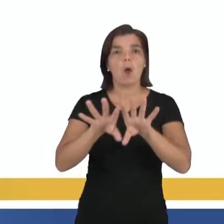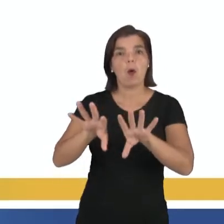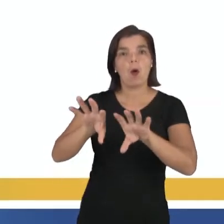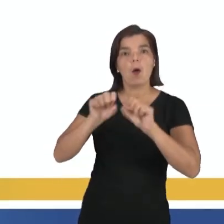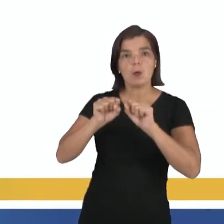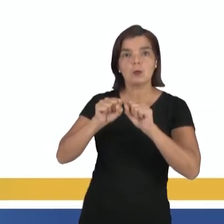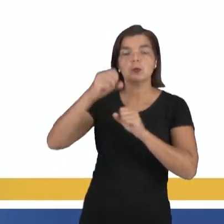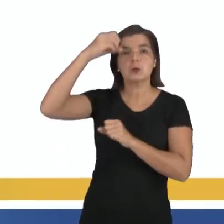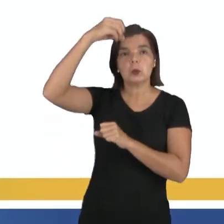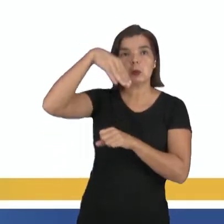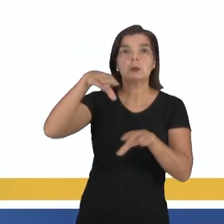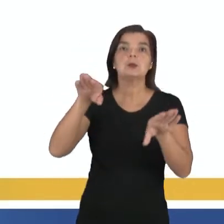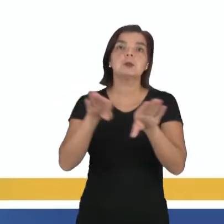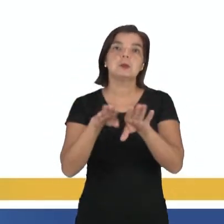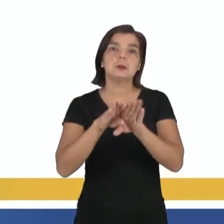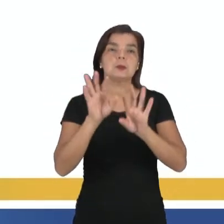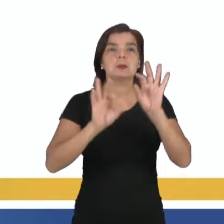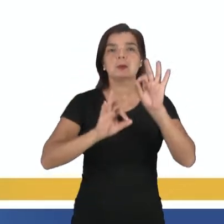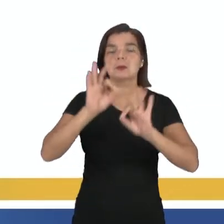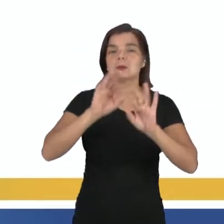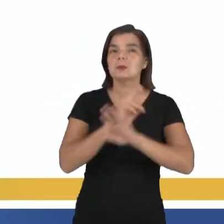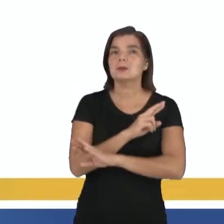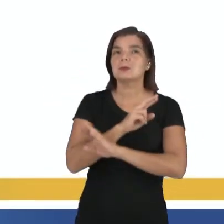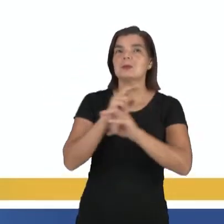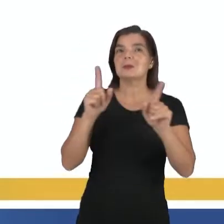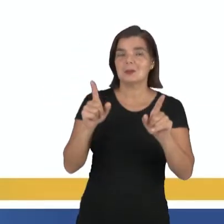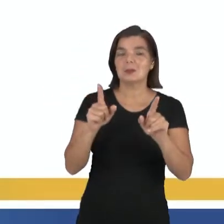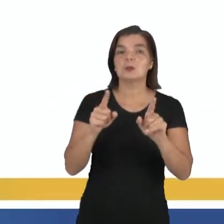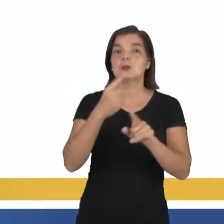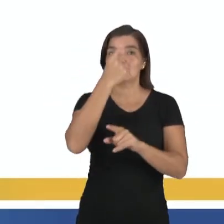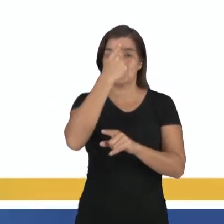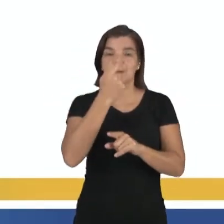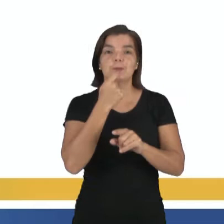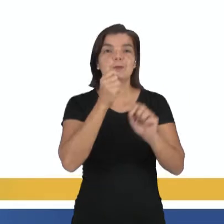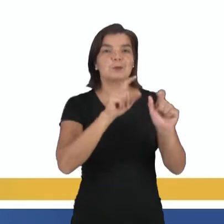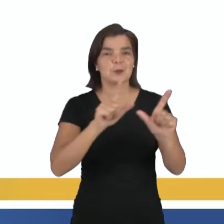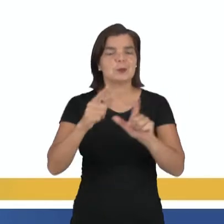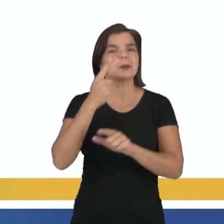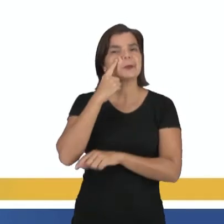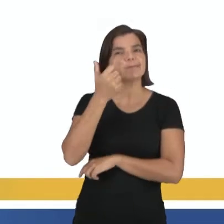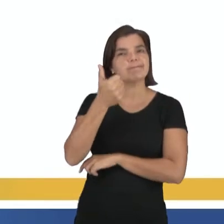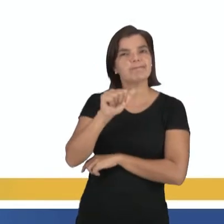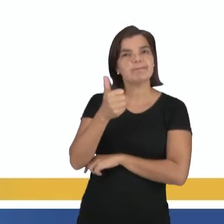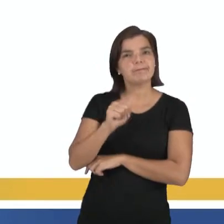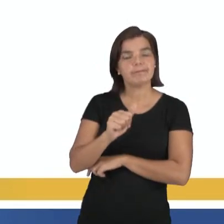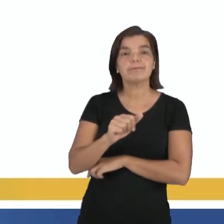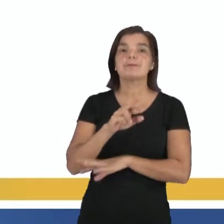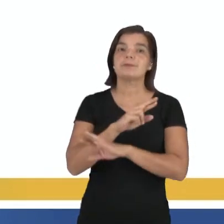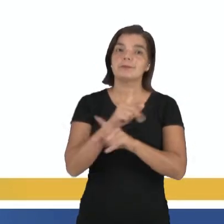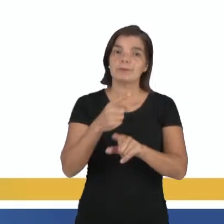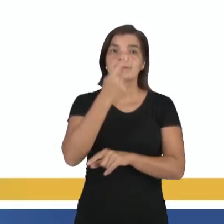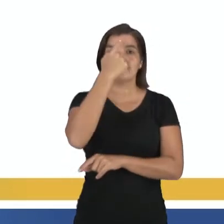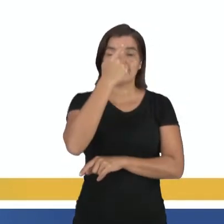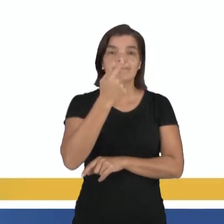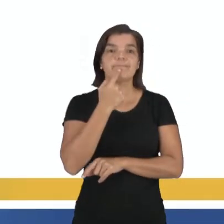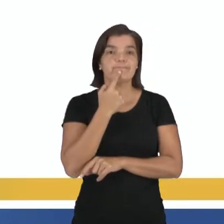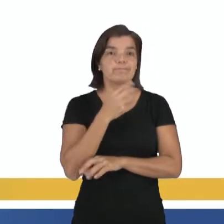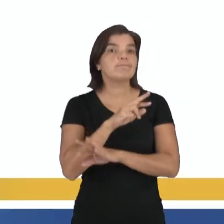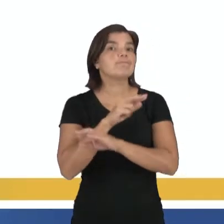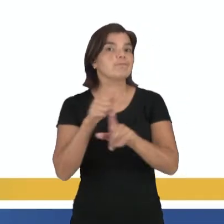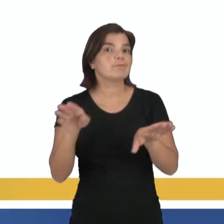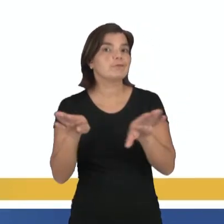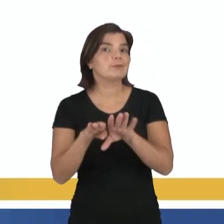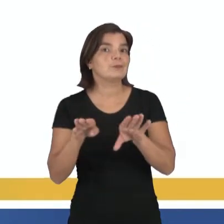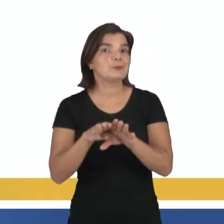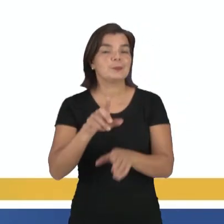luz incidente, determina a formação de diferentes tipos de imagem. É isso que a gente quer analisar. Diferentes tipos de imagem em diferentes